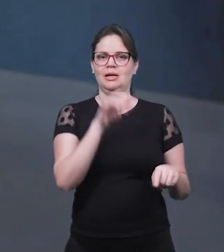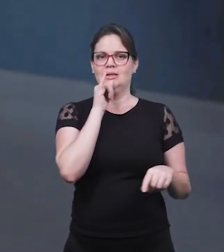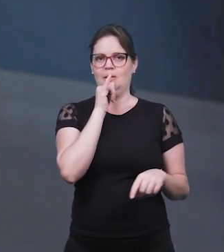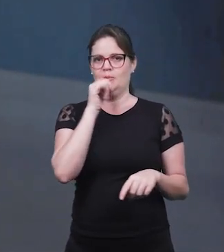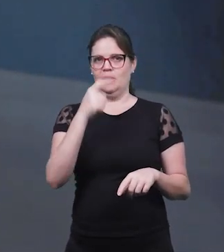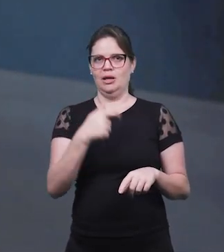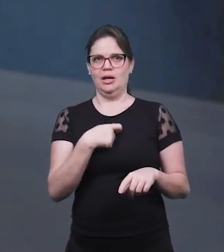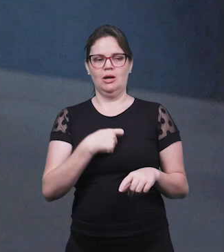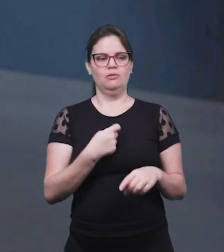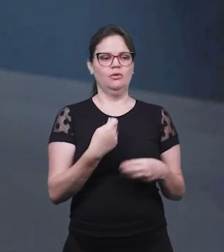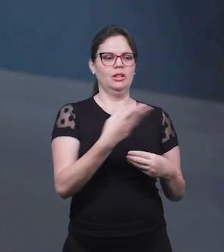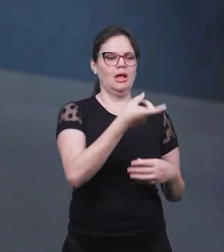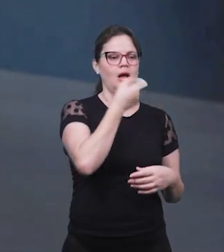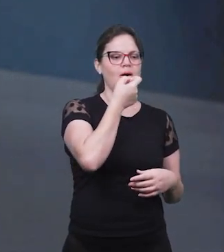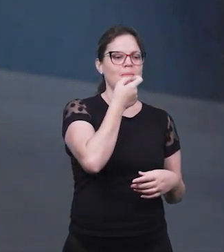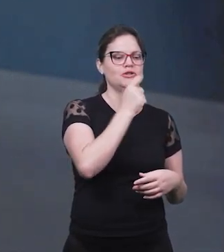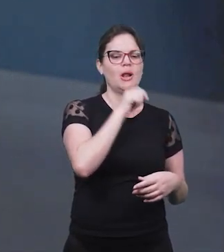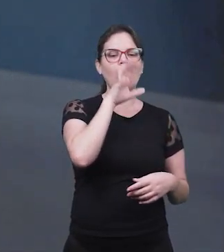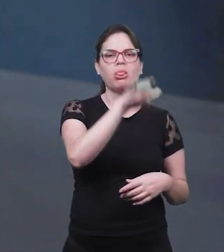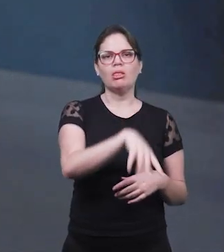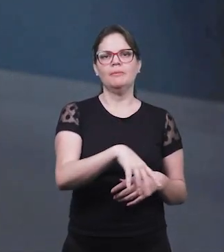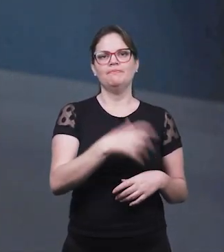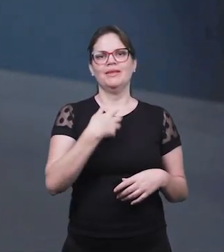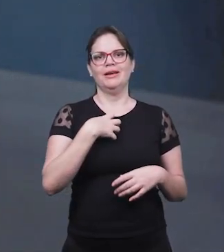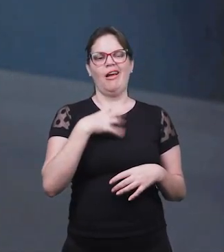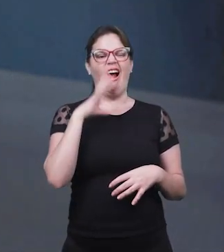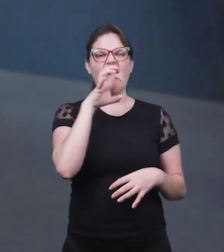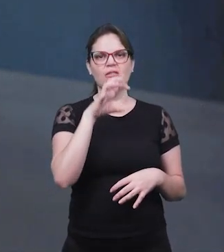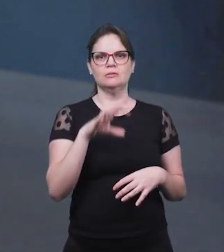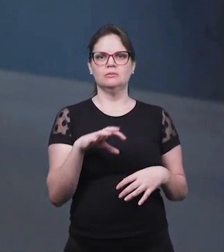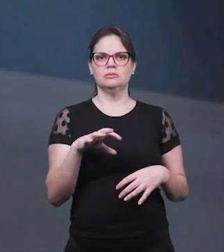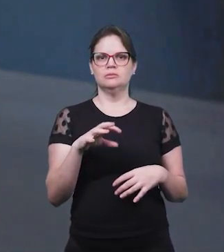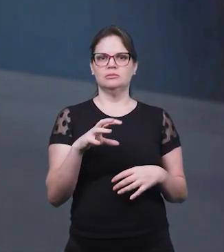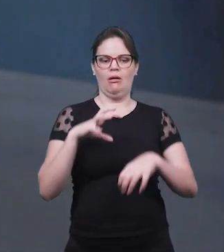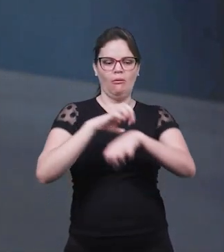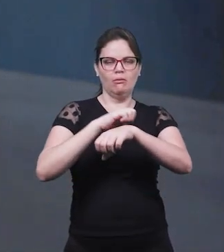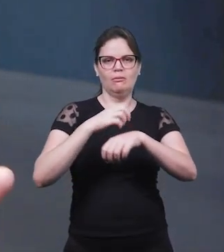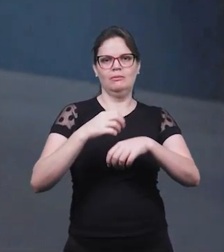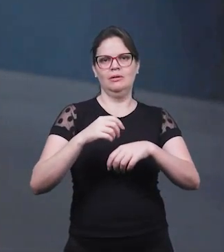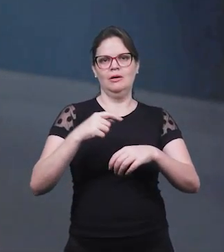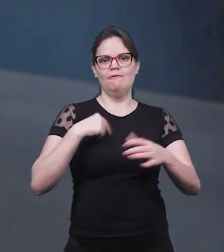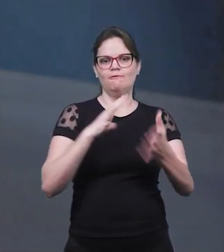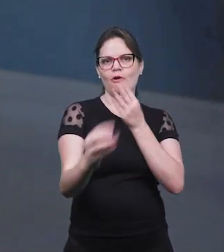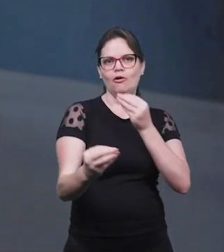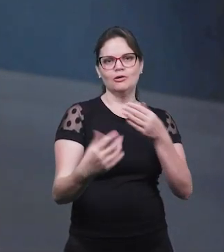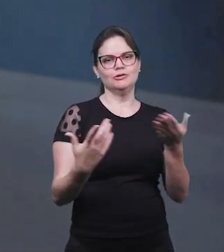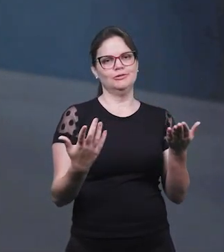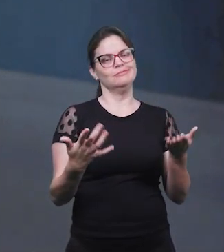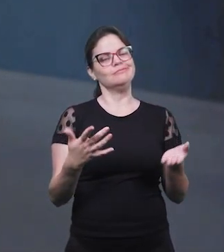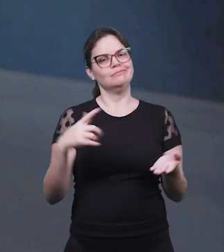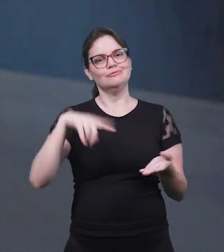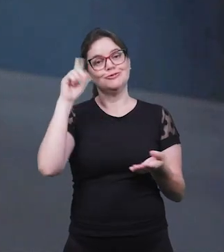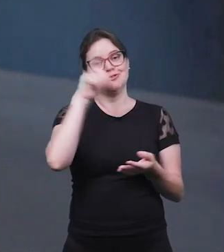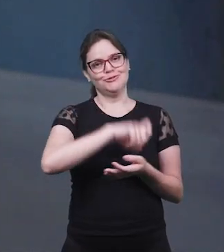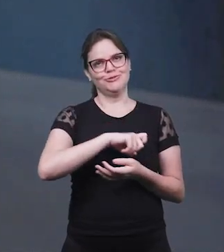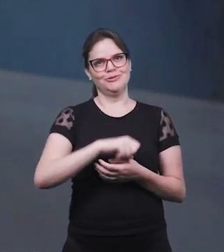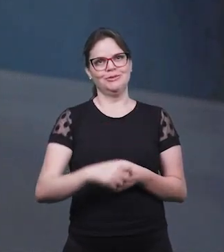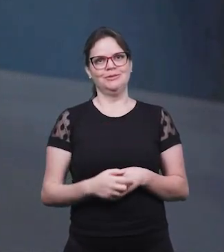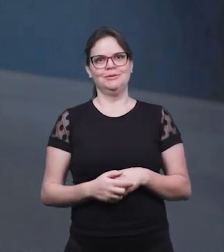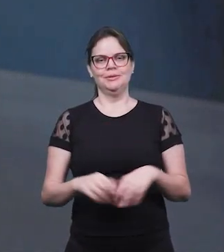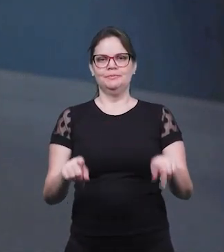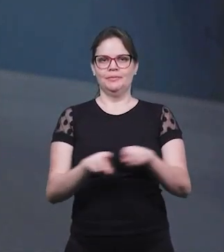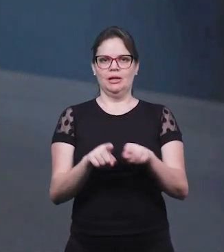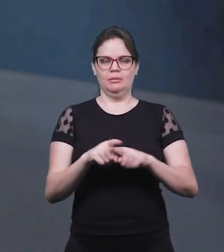querer dar a medicação e ele é bravo, ele morde, ele foge. Então, e também o